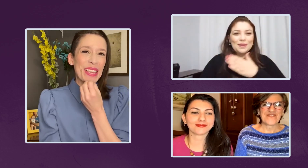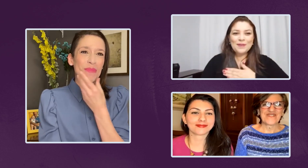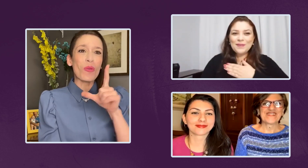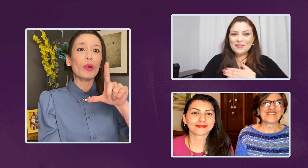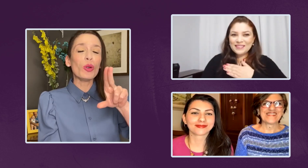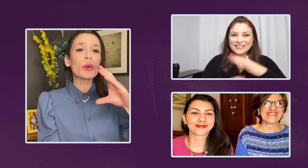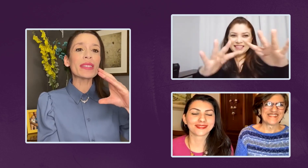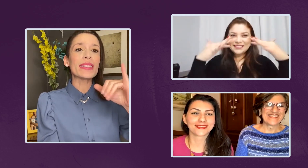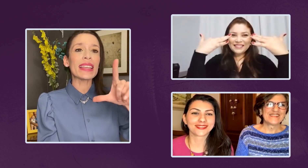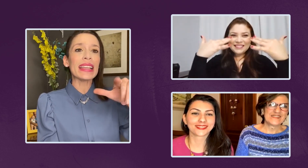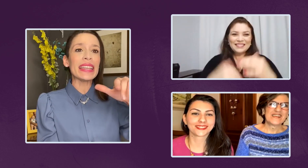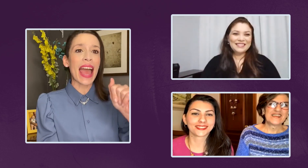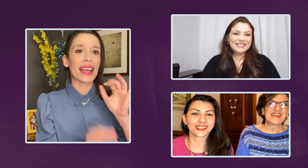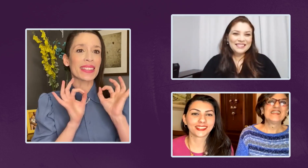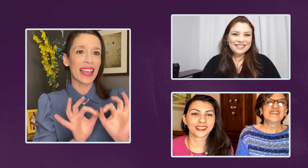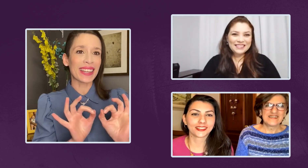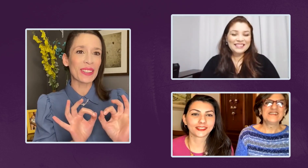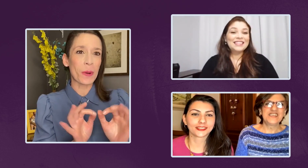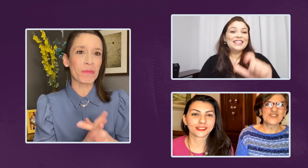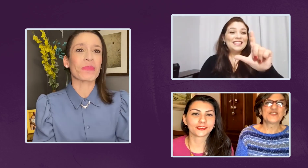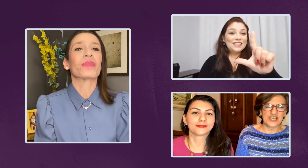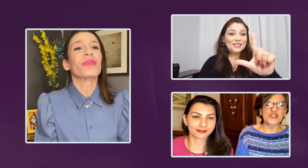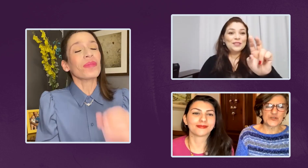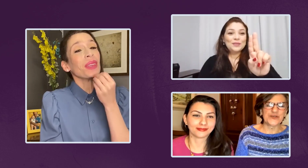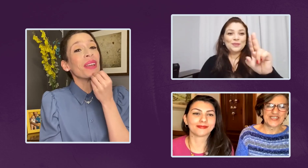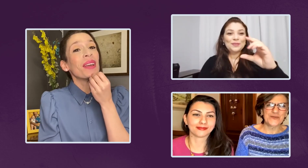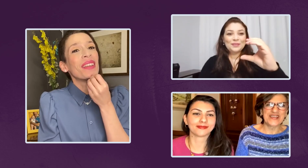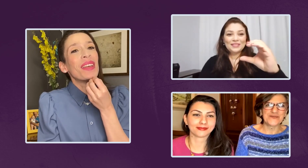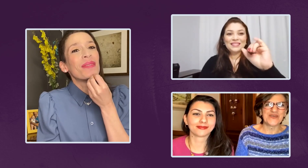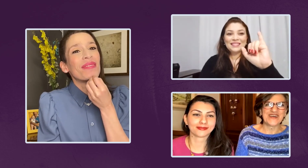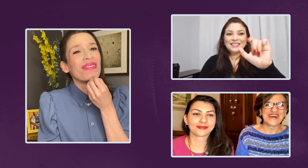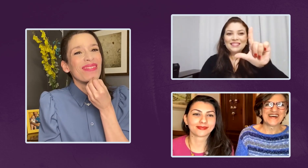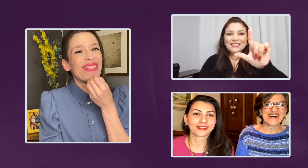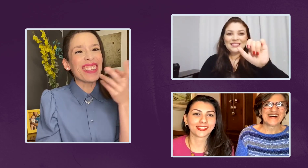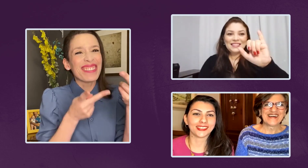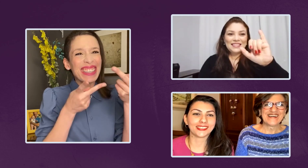Ai, que bom. Lucília, certo? Isso mesmo.